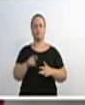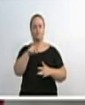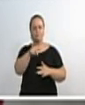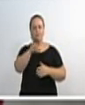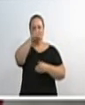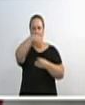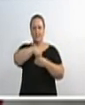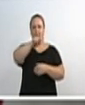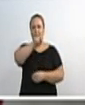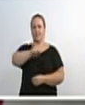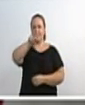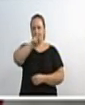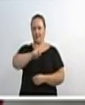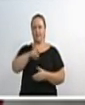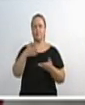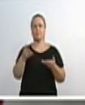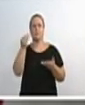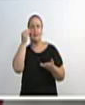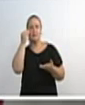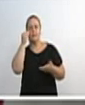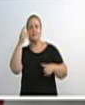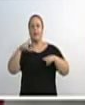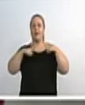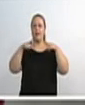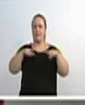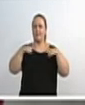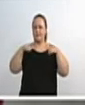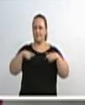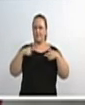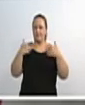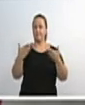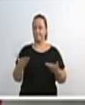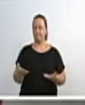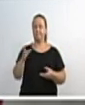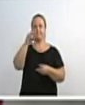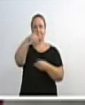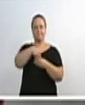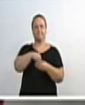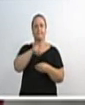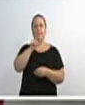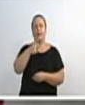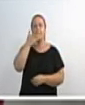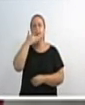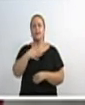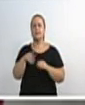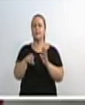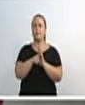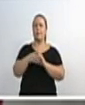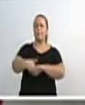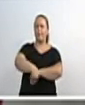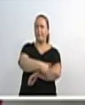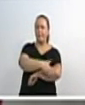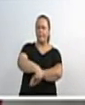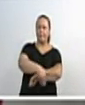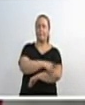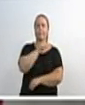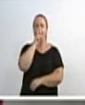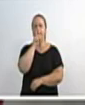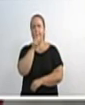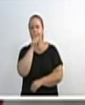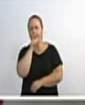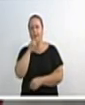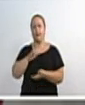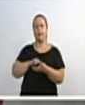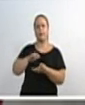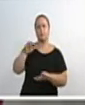associação, buscar o lazer. Ali estaremos trabalhando com crianças de rua, com pais, com adultos,